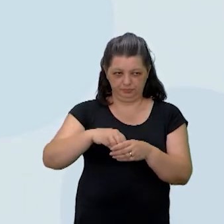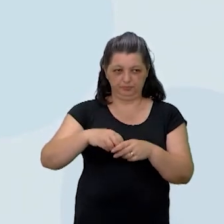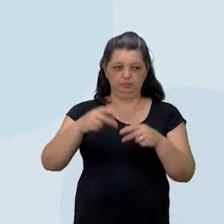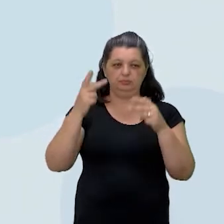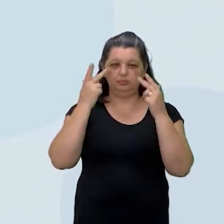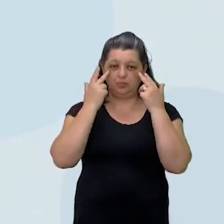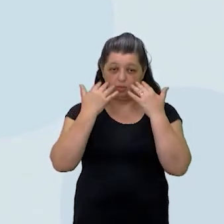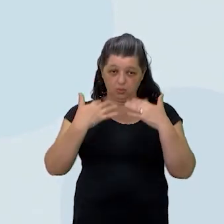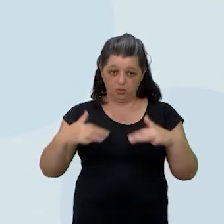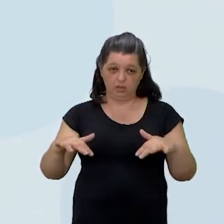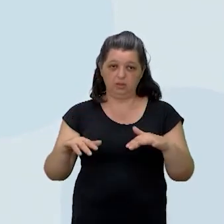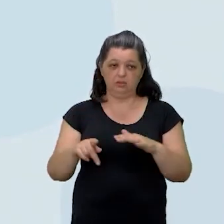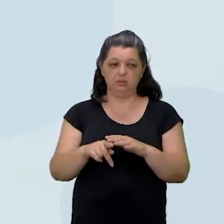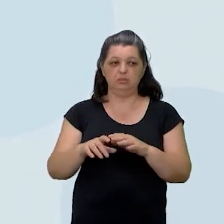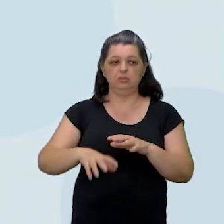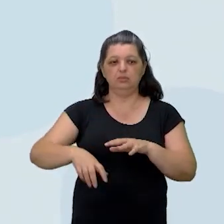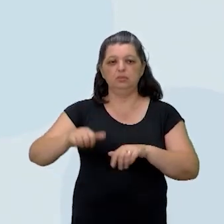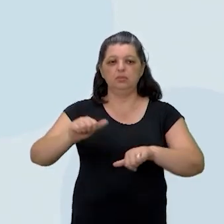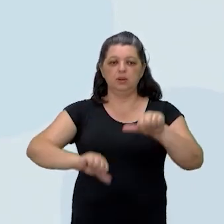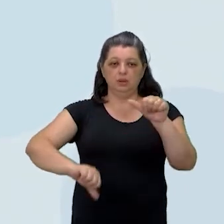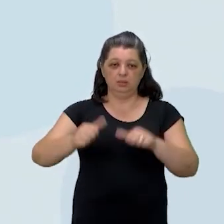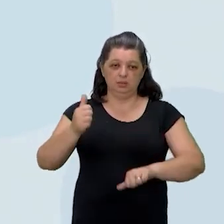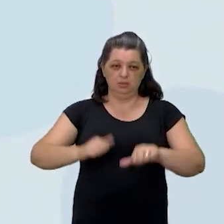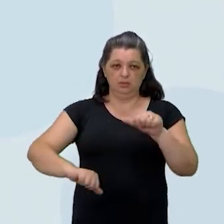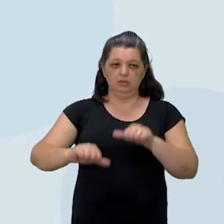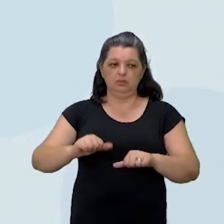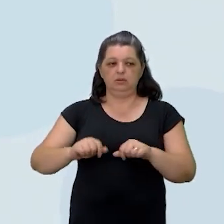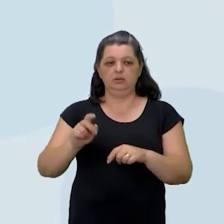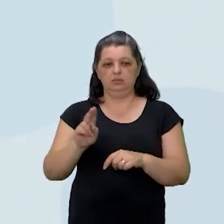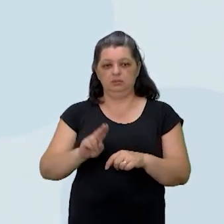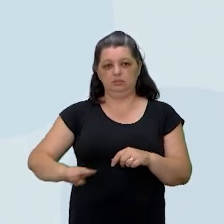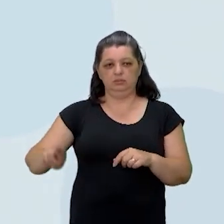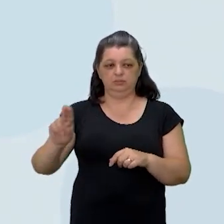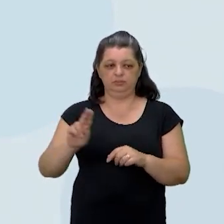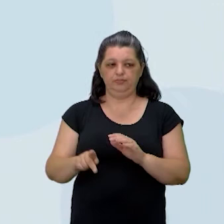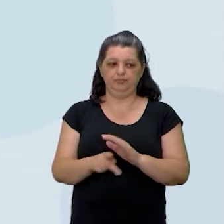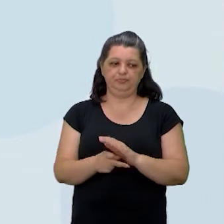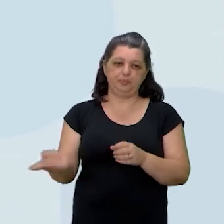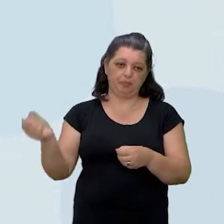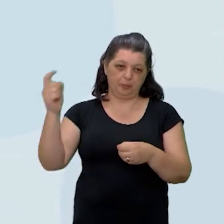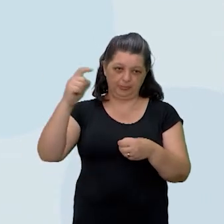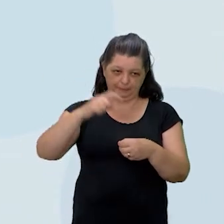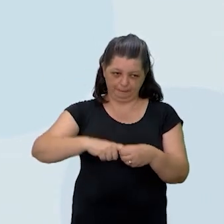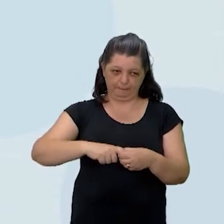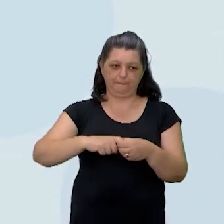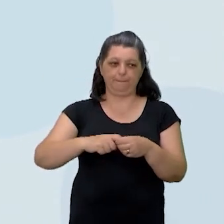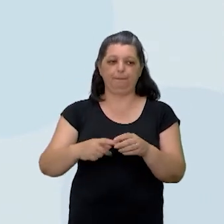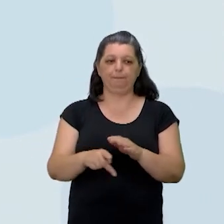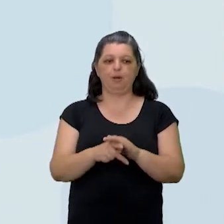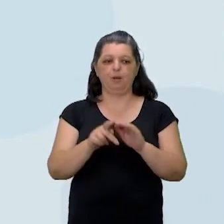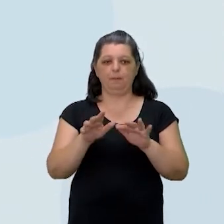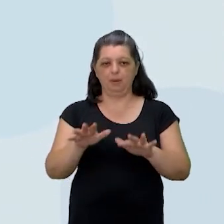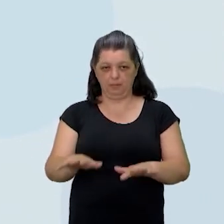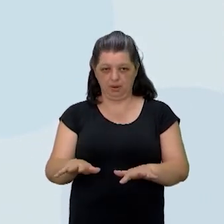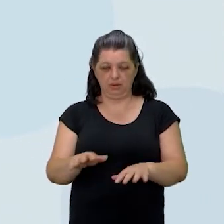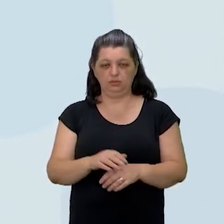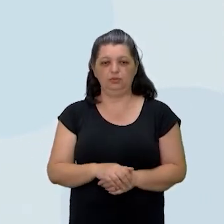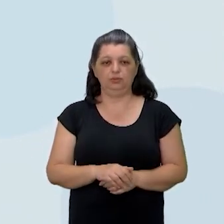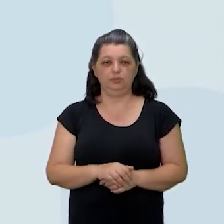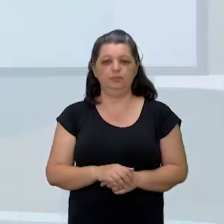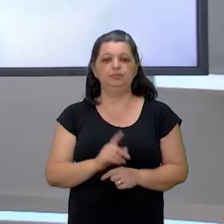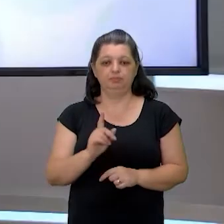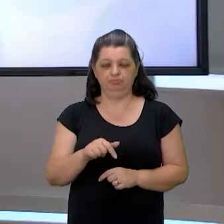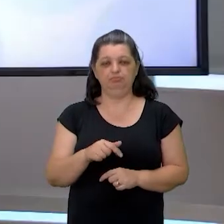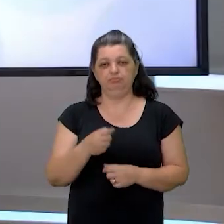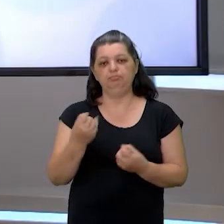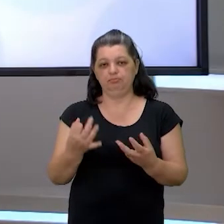elementos químicos para serem utilizados, devolvendo-os em seguida ao ambiente. Então, como a gente bem mesmo